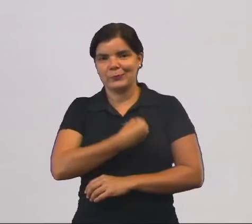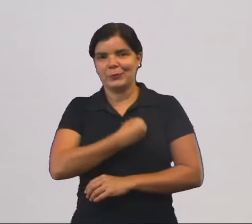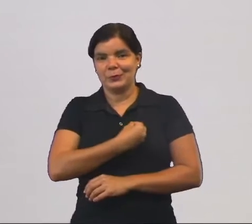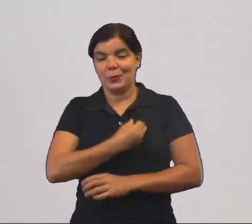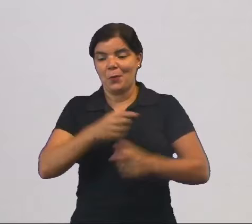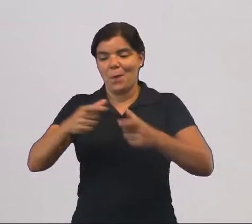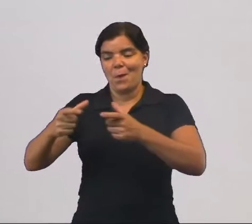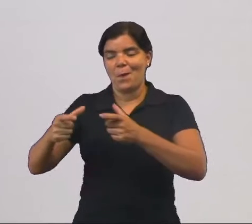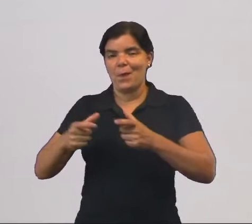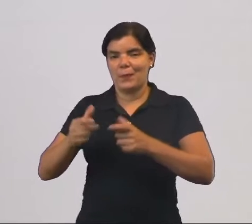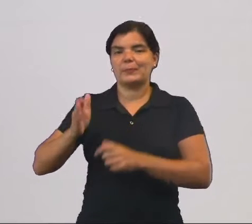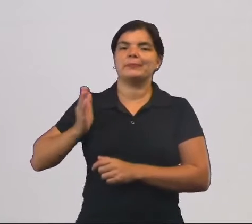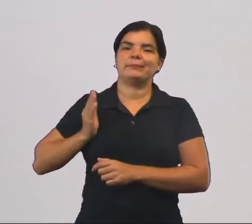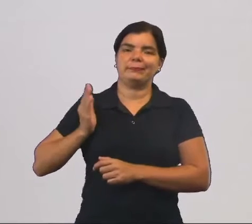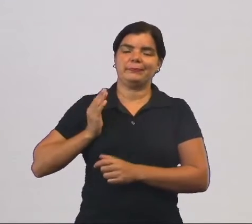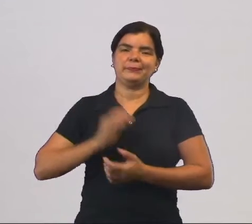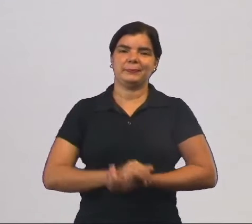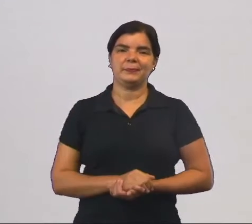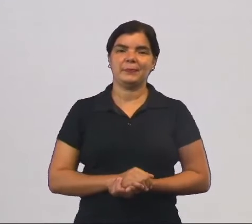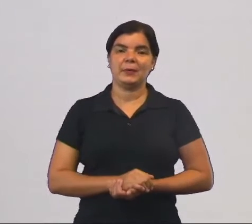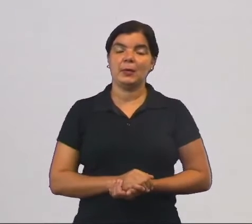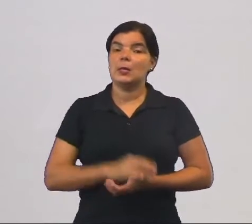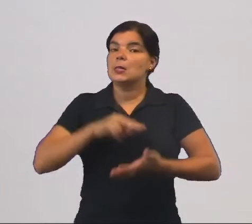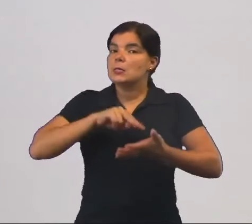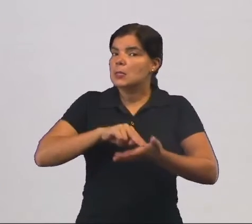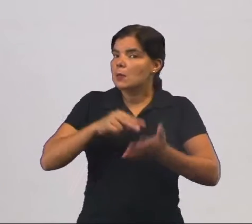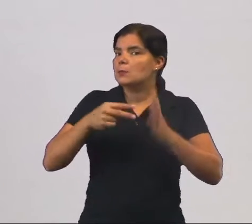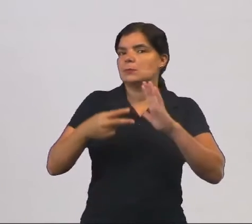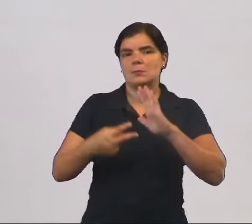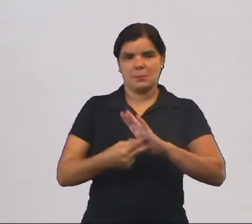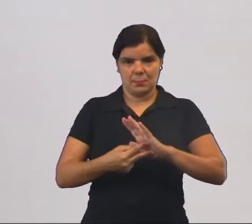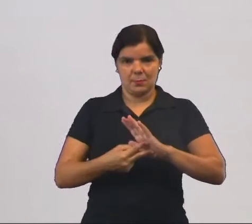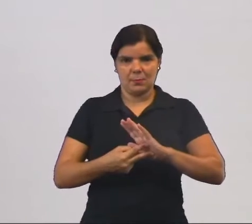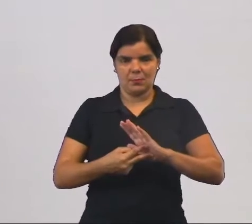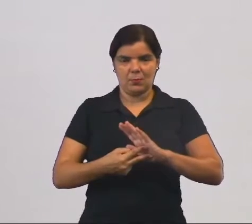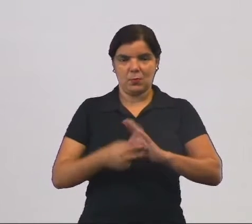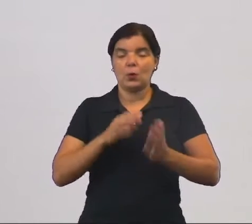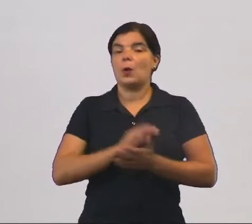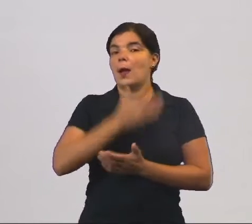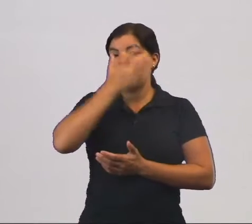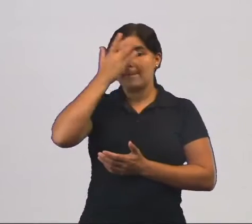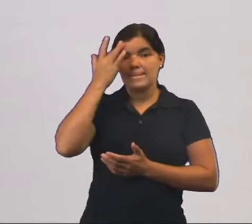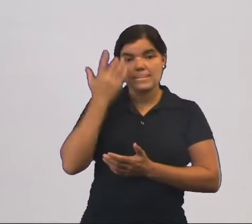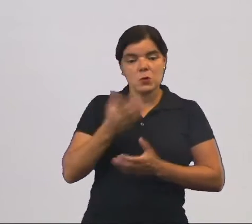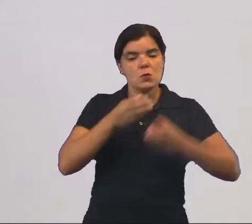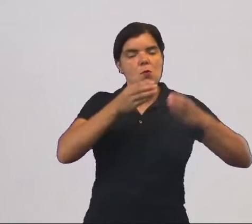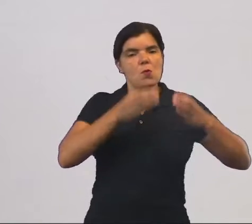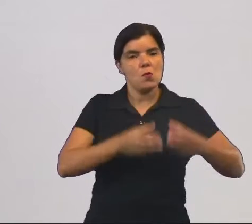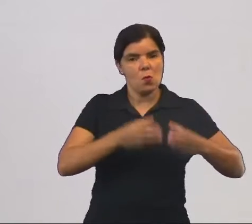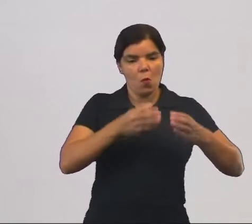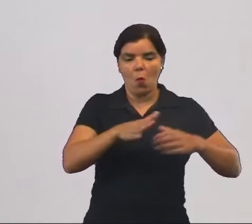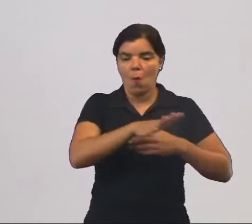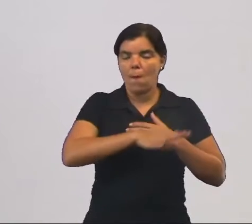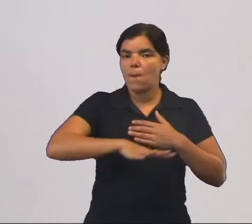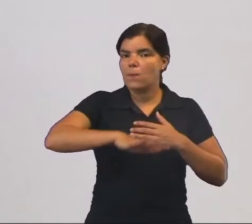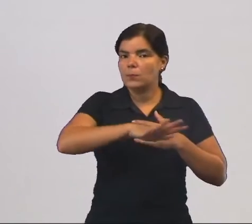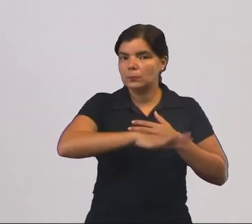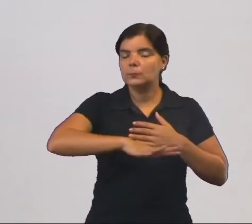de regiões mais ricas. Não quer dizer que os moradores de